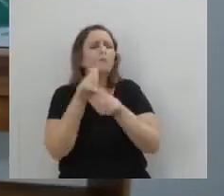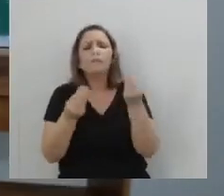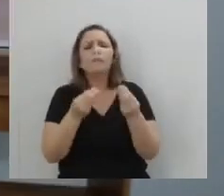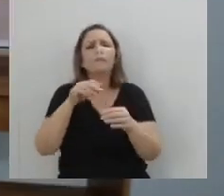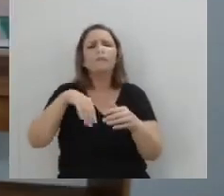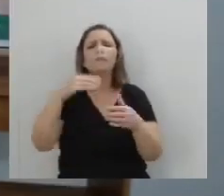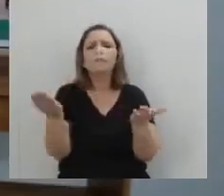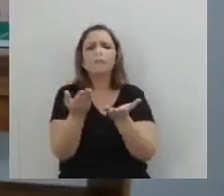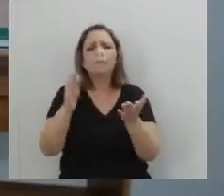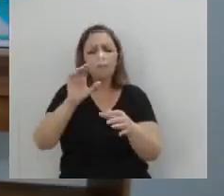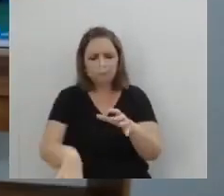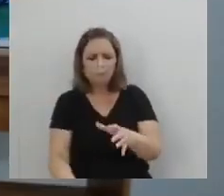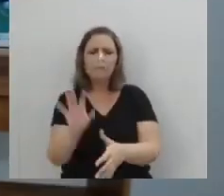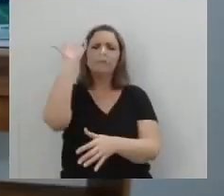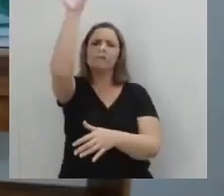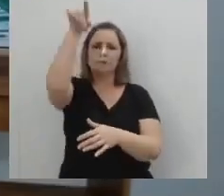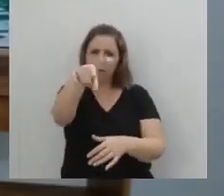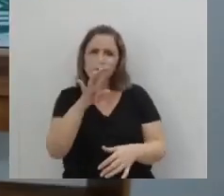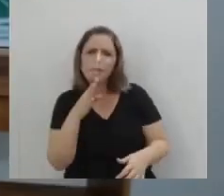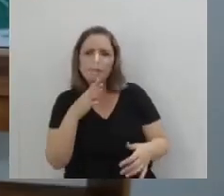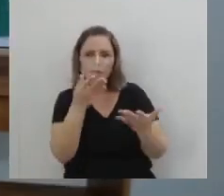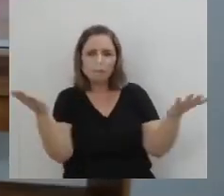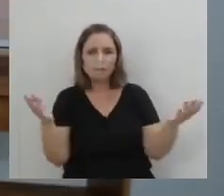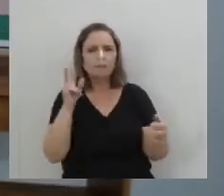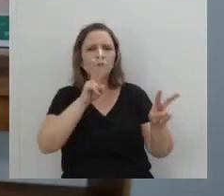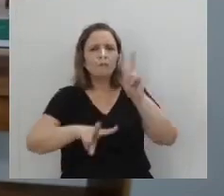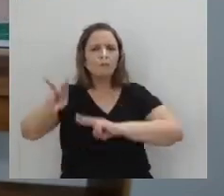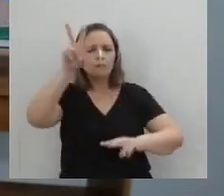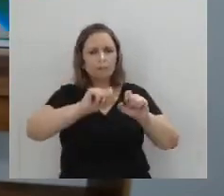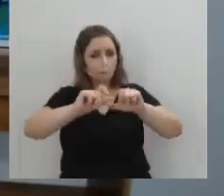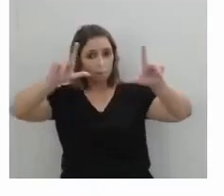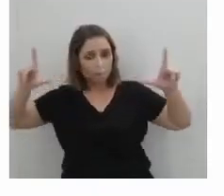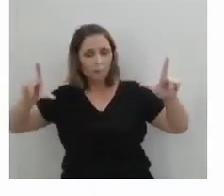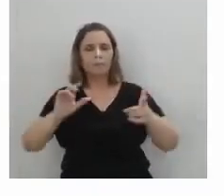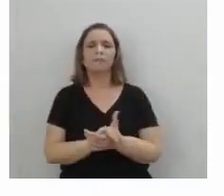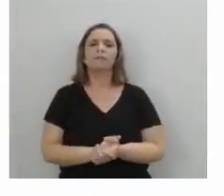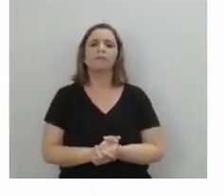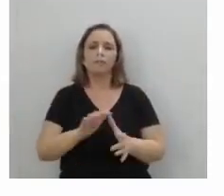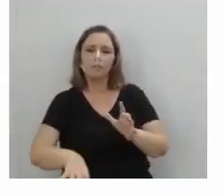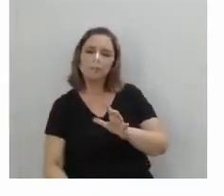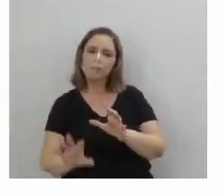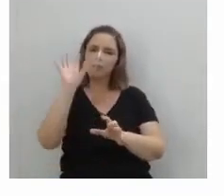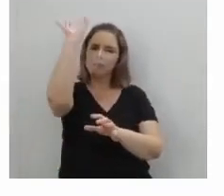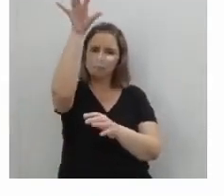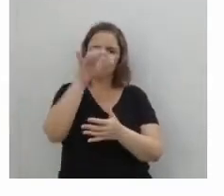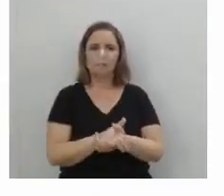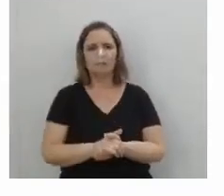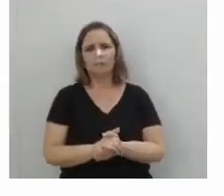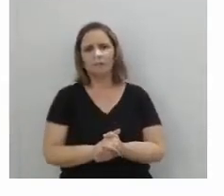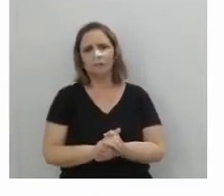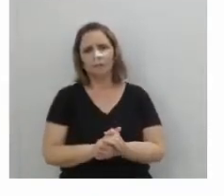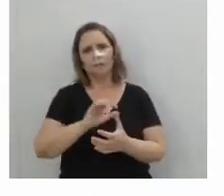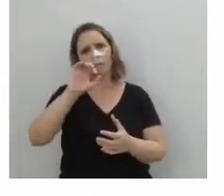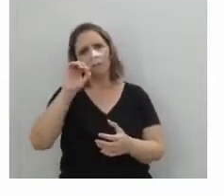de basquete hoje, como você conhece o jogo de esporte. Dá uma acompanhada aí no slide. O basquetebol, ou